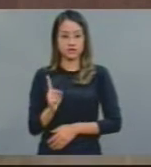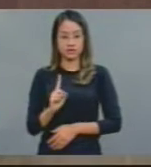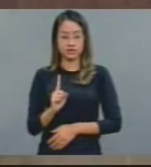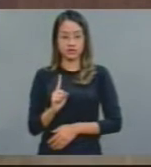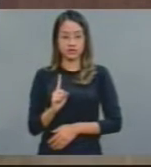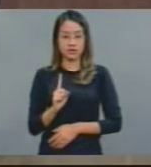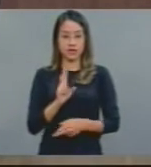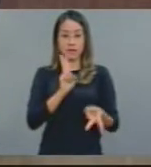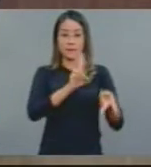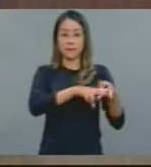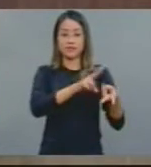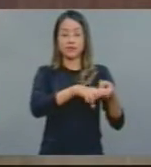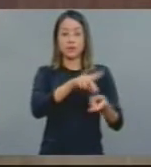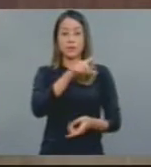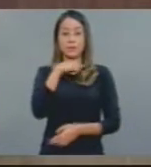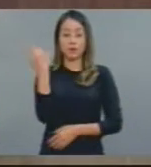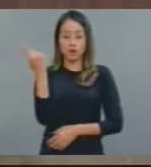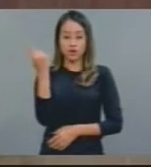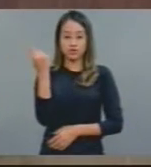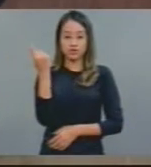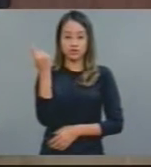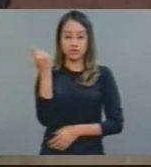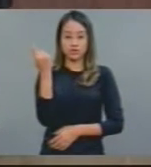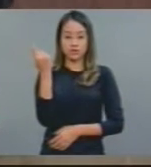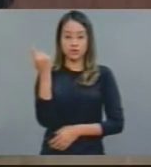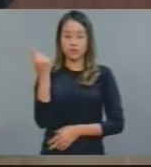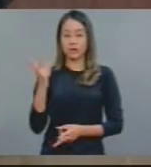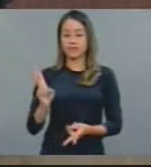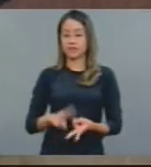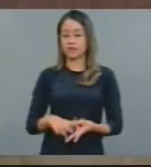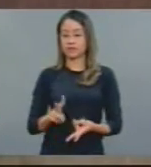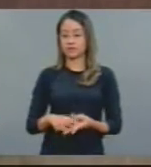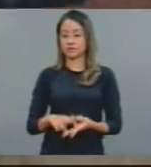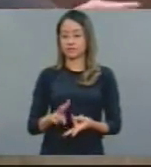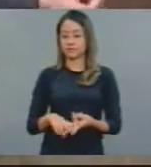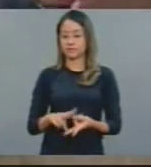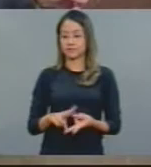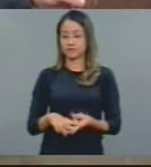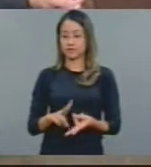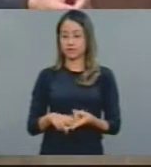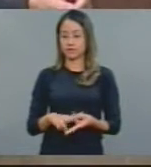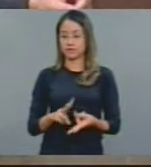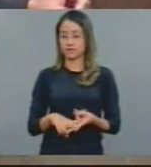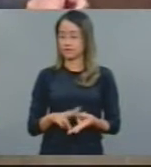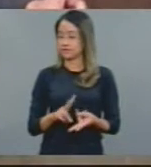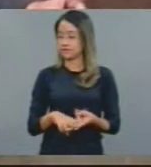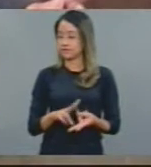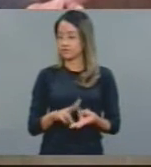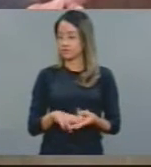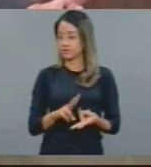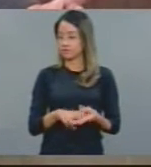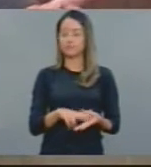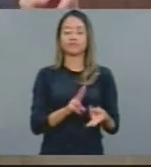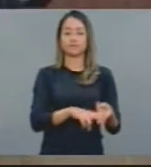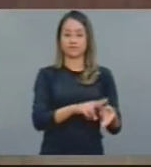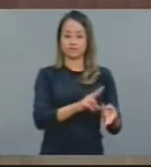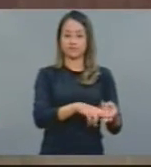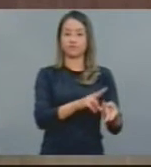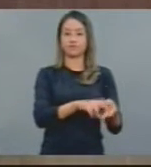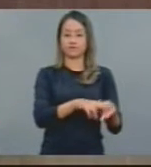por morte, inclusive aqueles que já estão no serviço